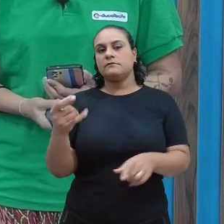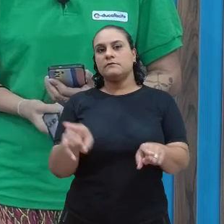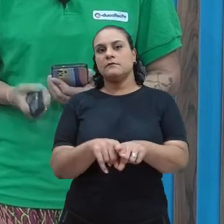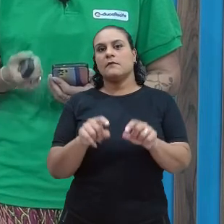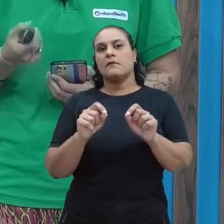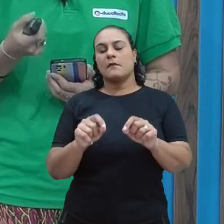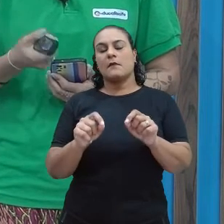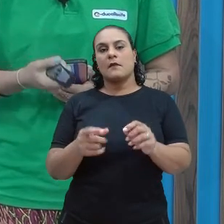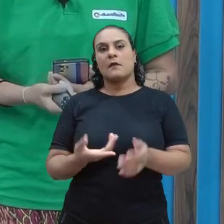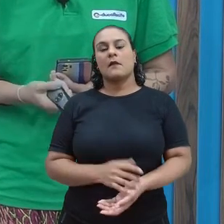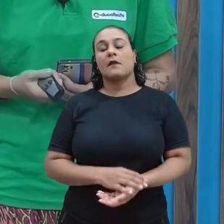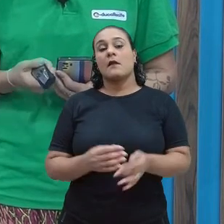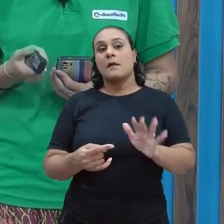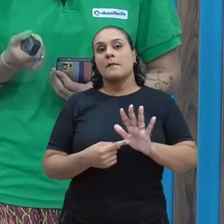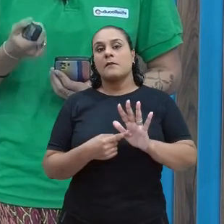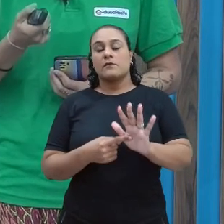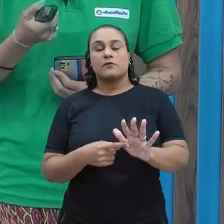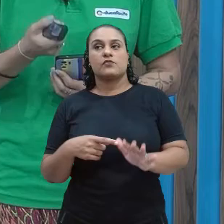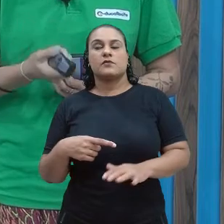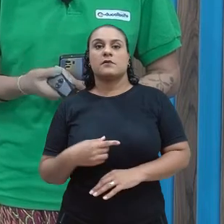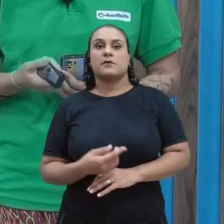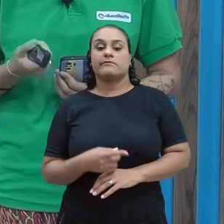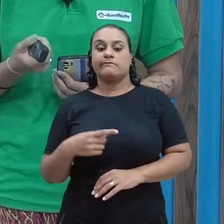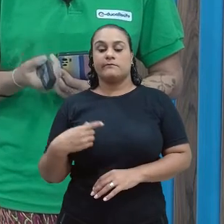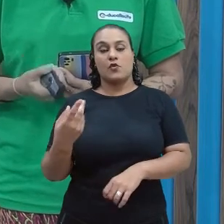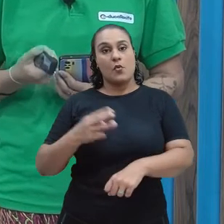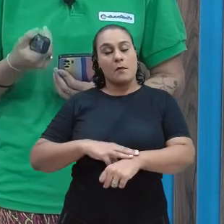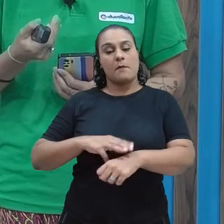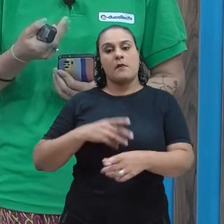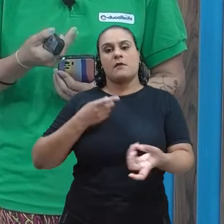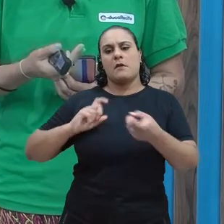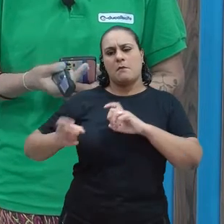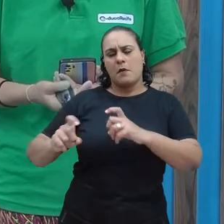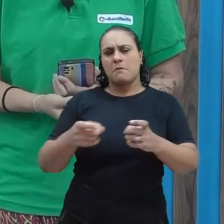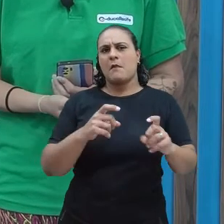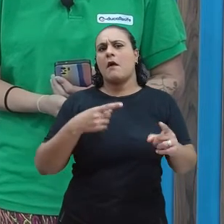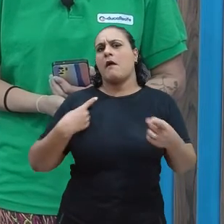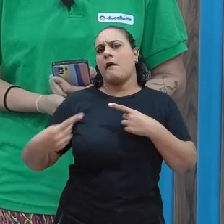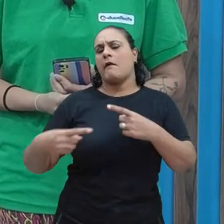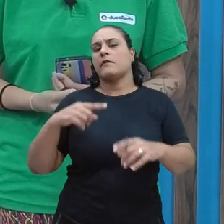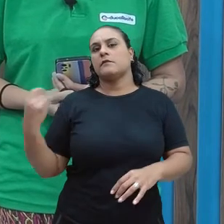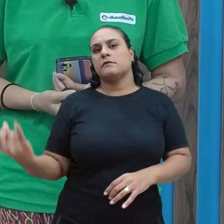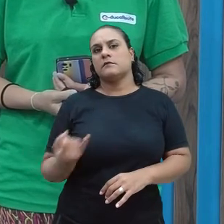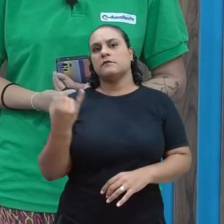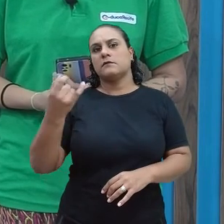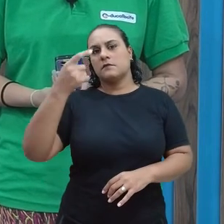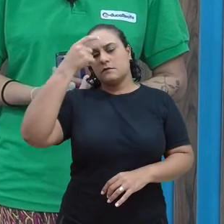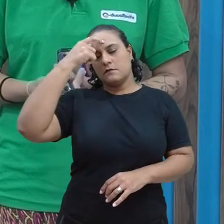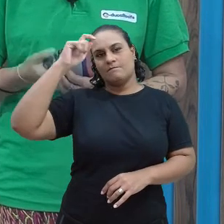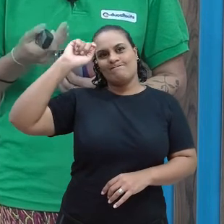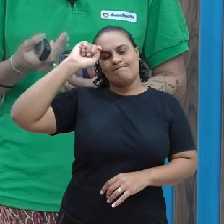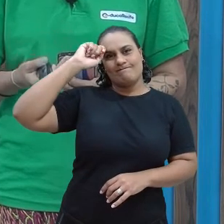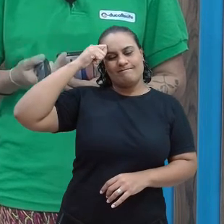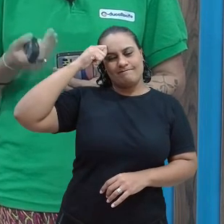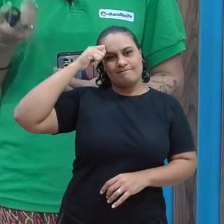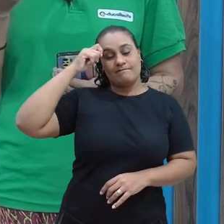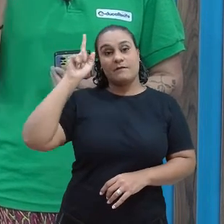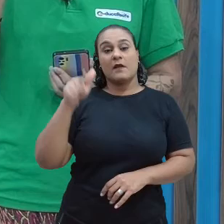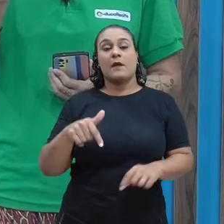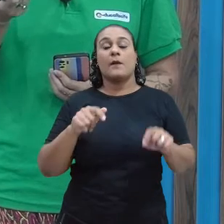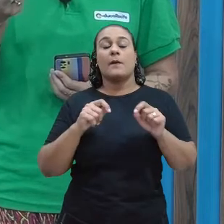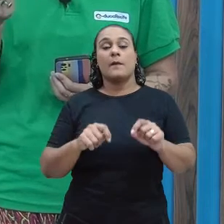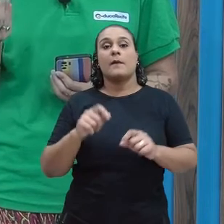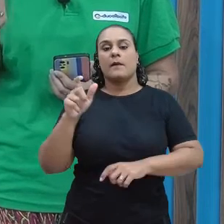frisar, né, que nesse momento que a gente discute, dialoga sobre a importância da consciência negra,